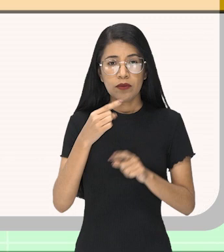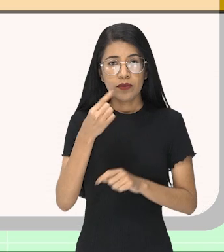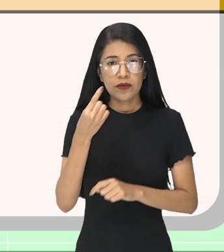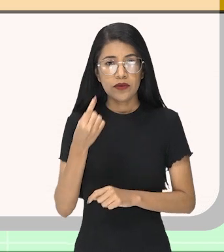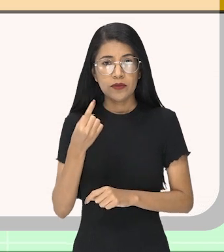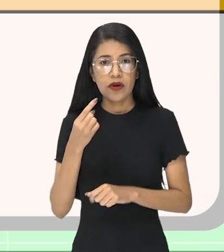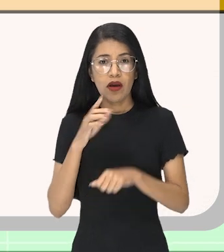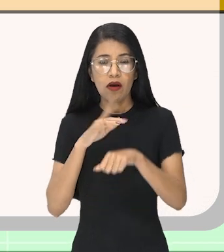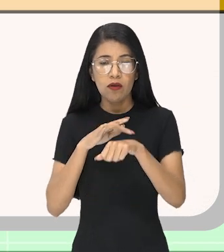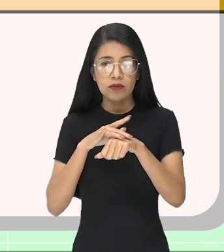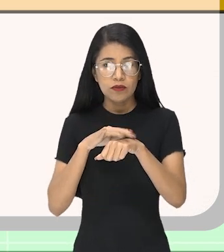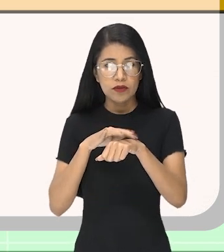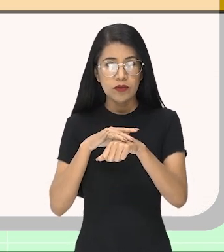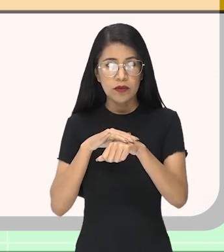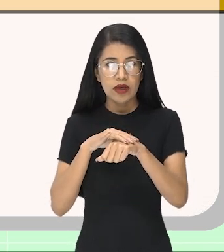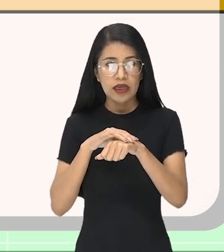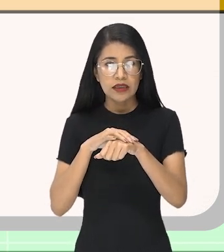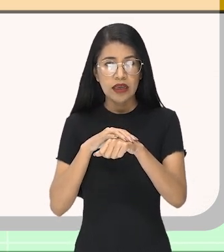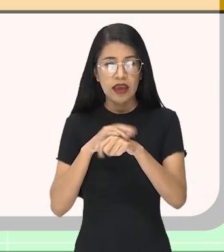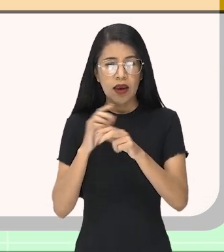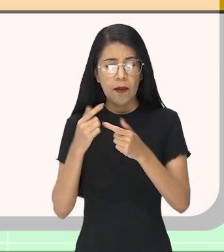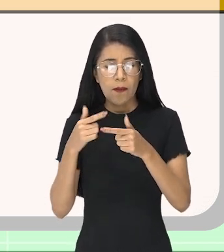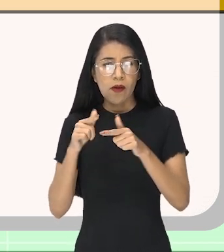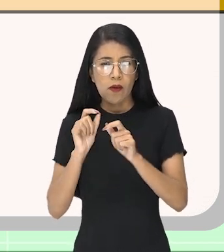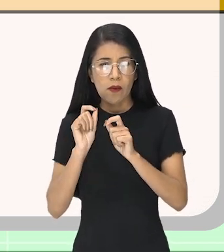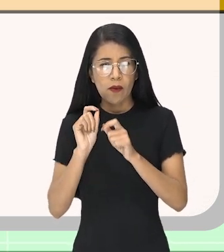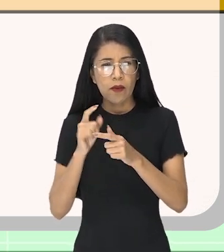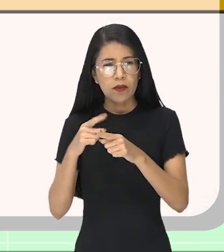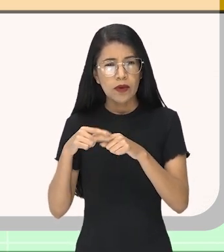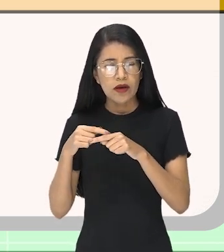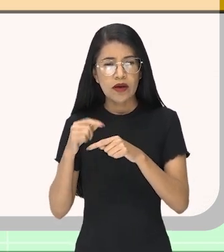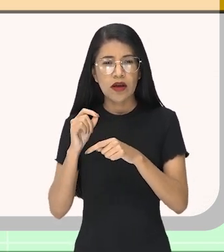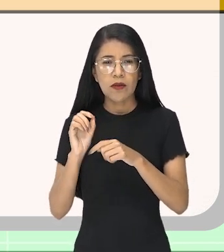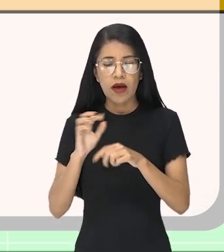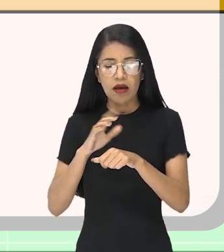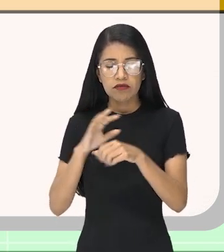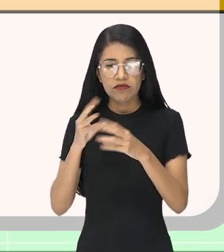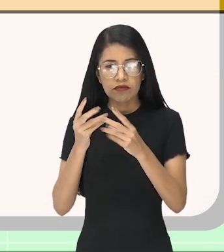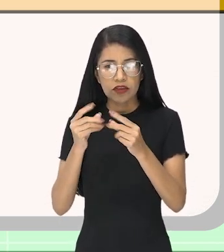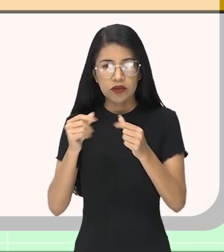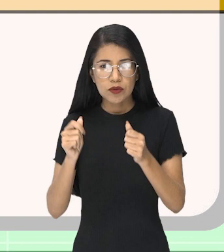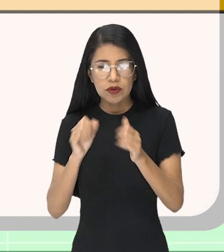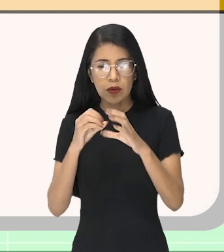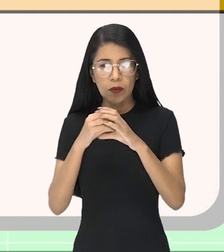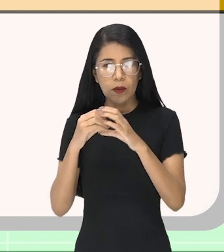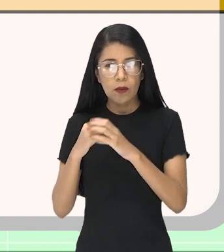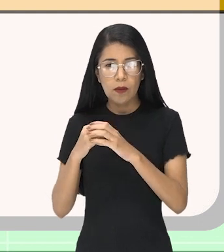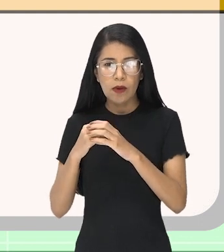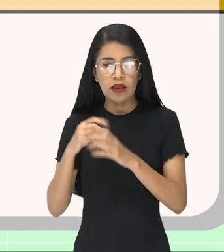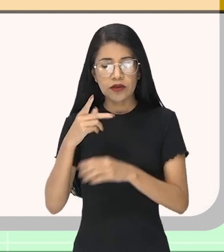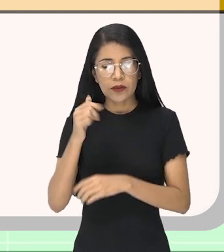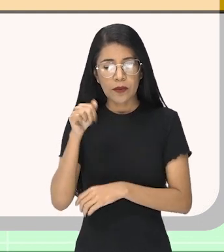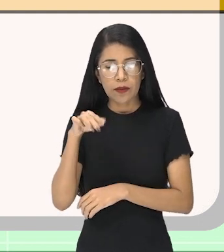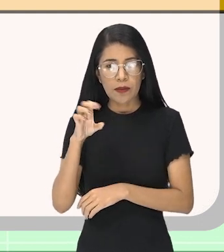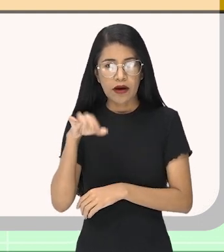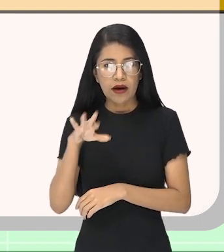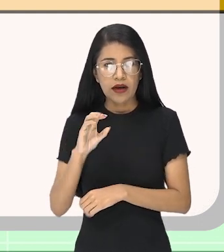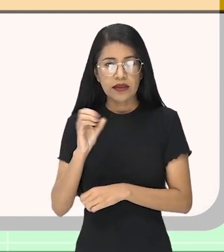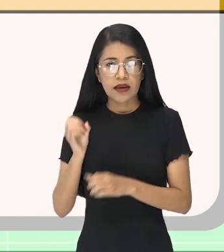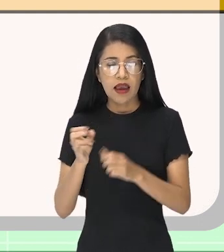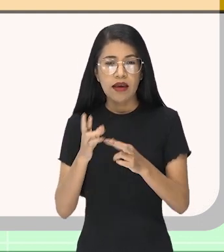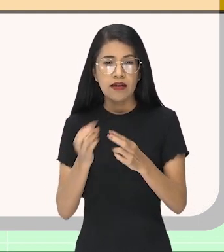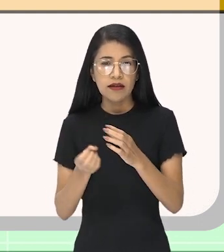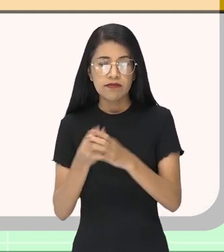uma doença autoimune que provoca a destruição das células beta do pâncreas, responsáveis pela produção